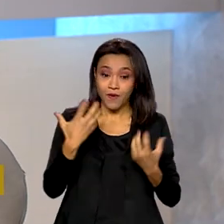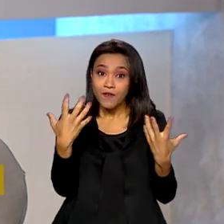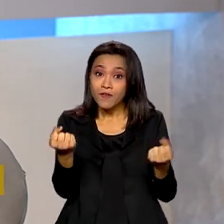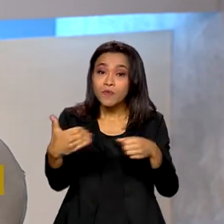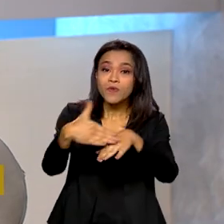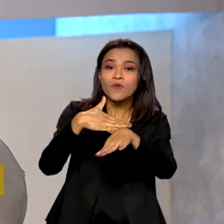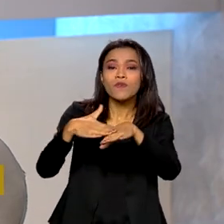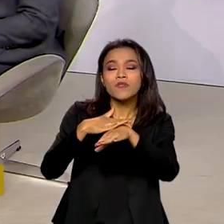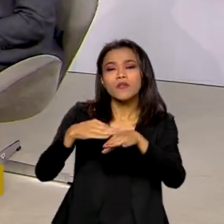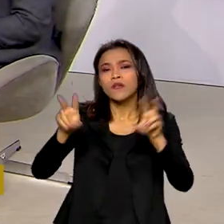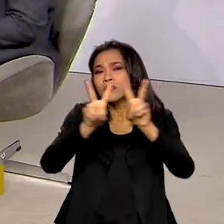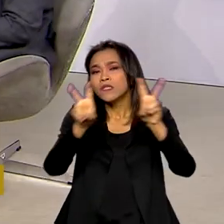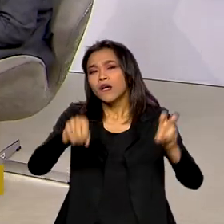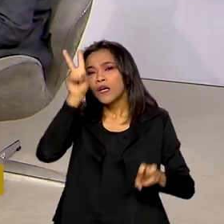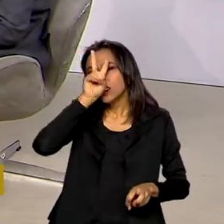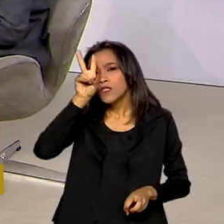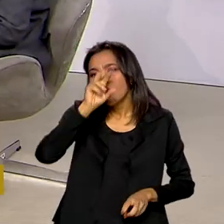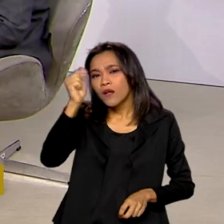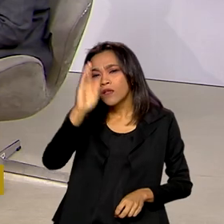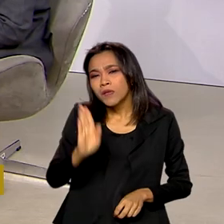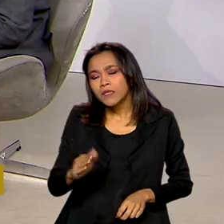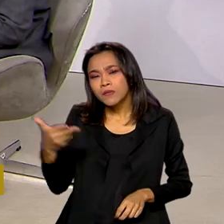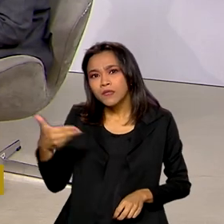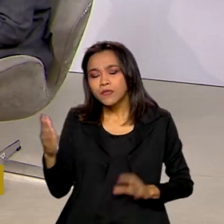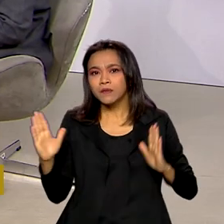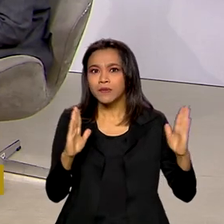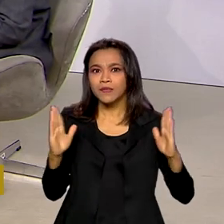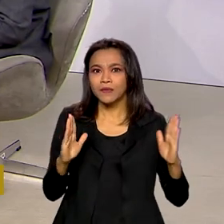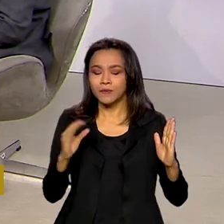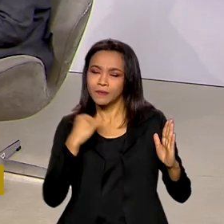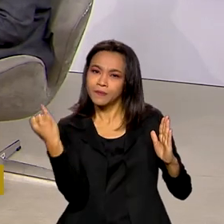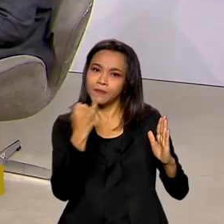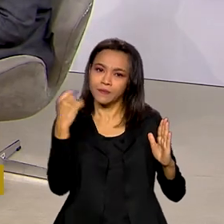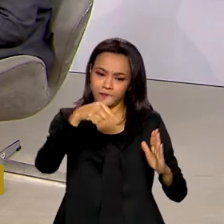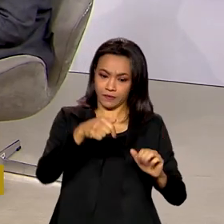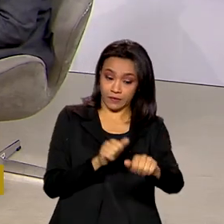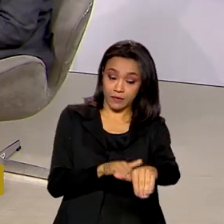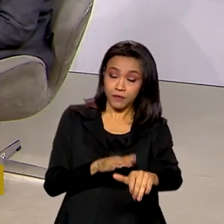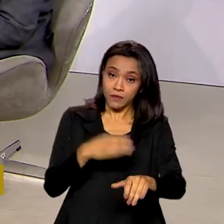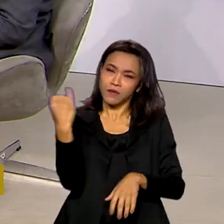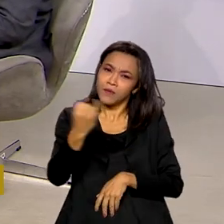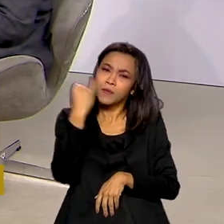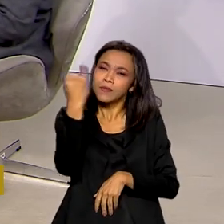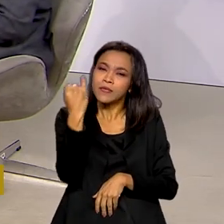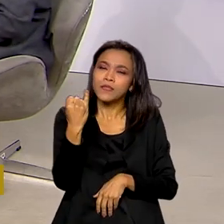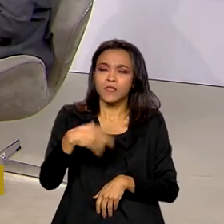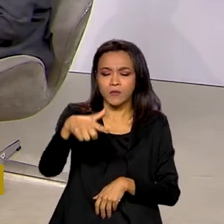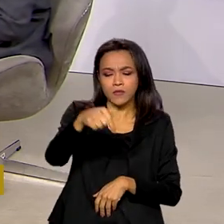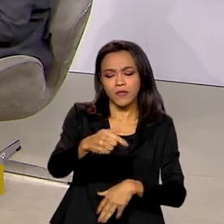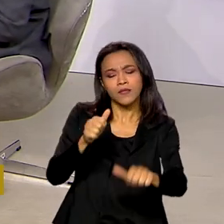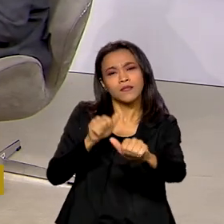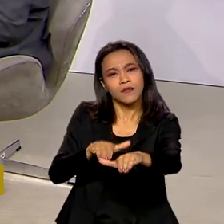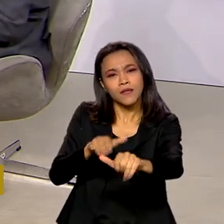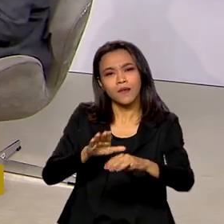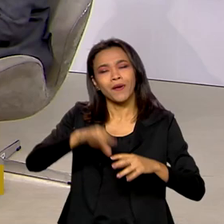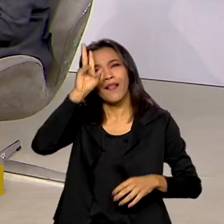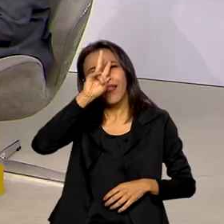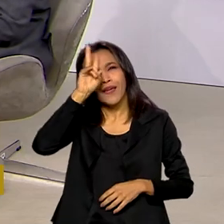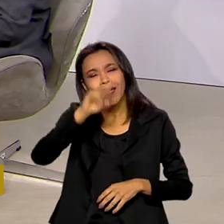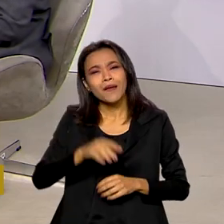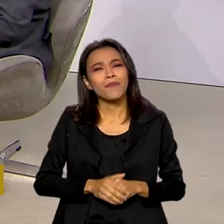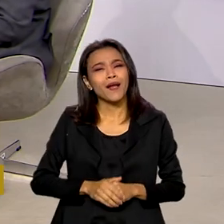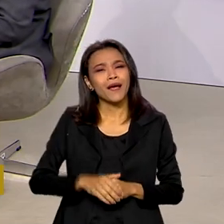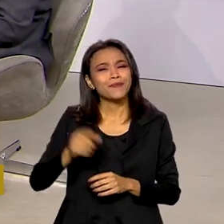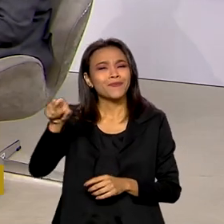sobre a história do Brasil? Claro. Sobre esse momento importante, que é o 7 de setembro. É importante a gente falar que o 7 de setembro, a gente lembra o Dom Pedro gritando